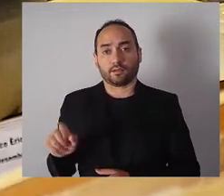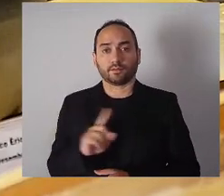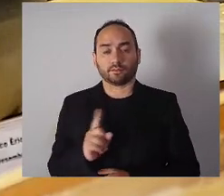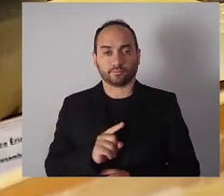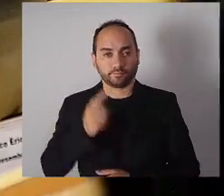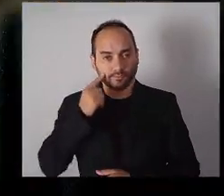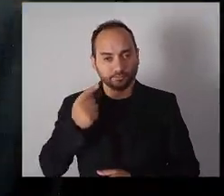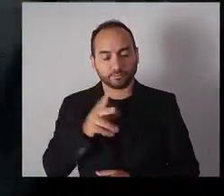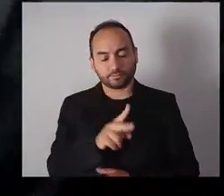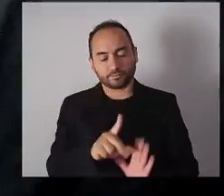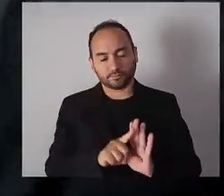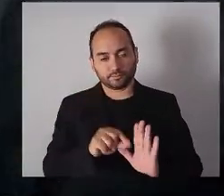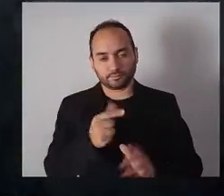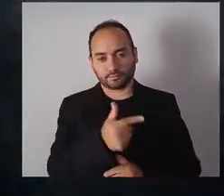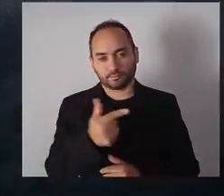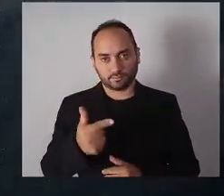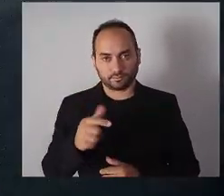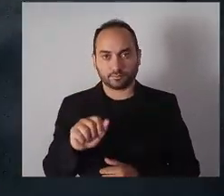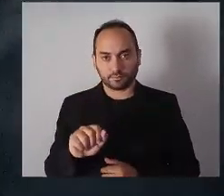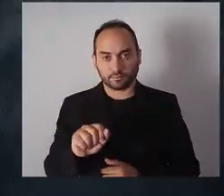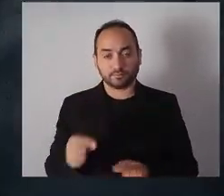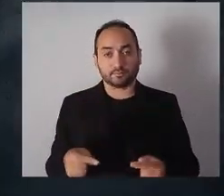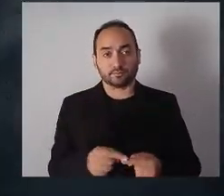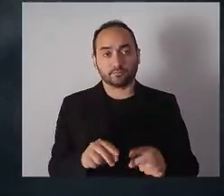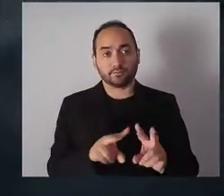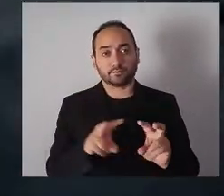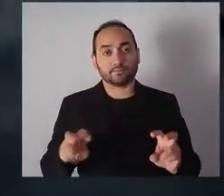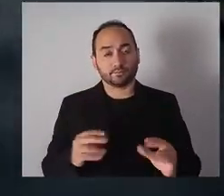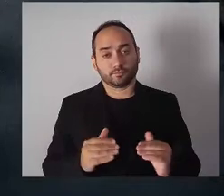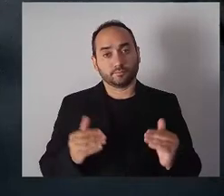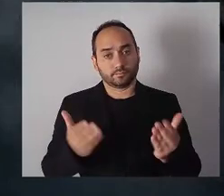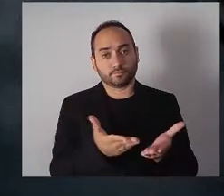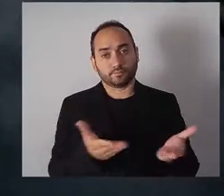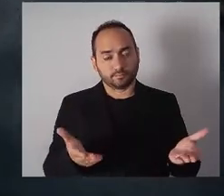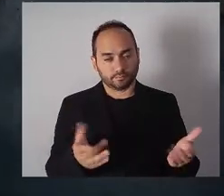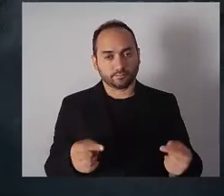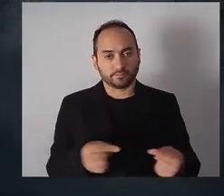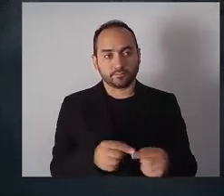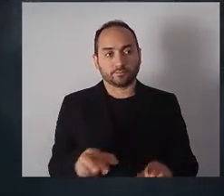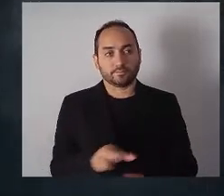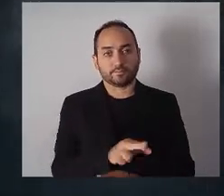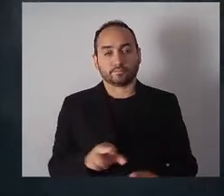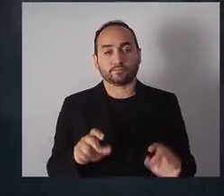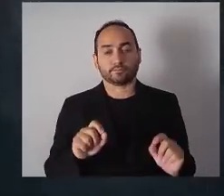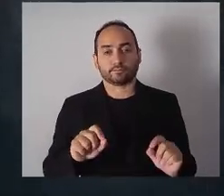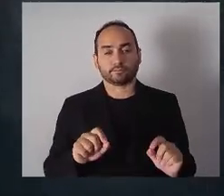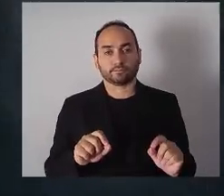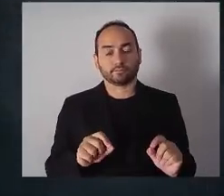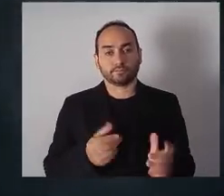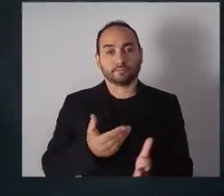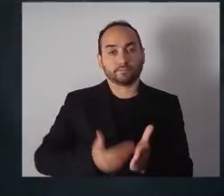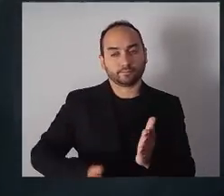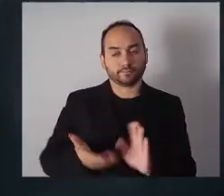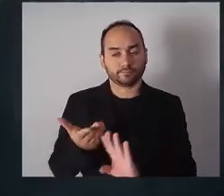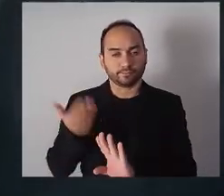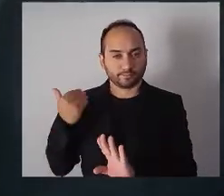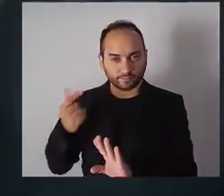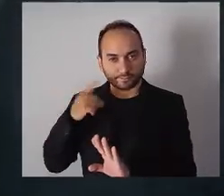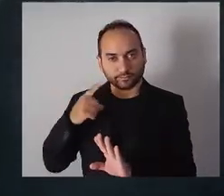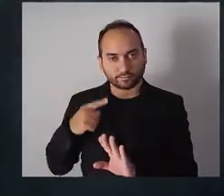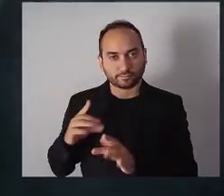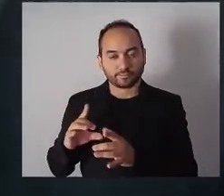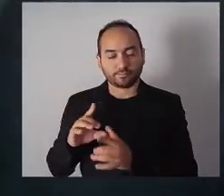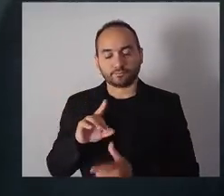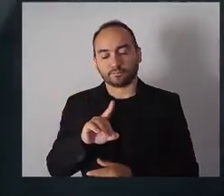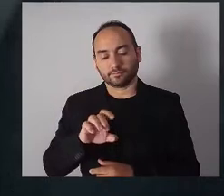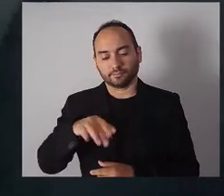do 22A, parágrafo único, em razão da mudança substancial do programa partidário em relação ao extinto Democratas, partido pelo qual foi eleito o